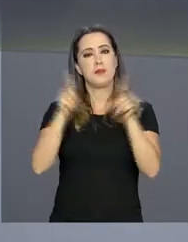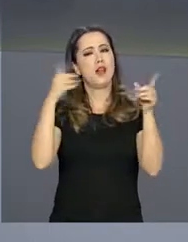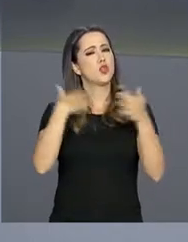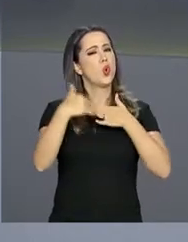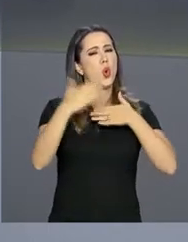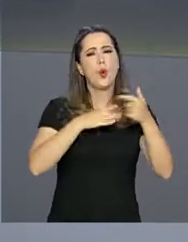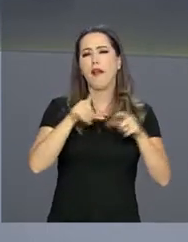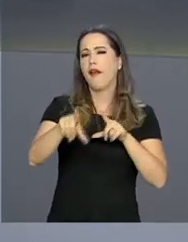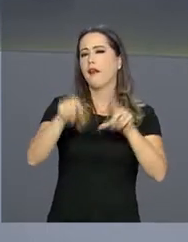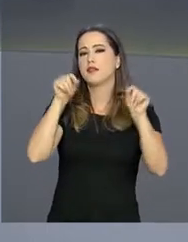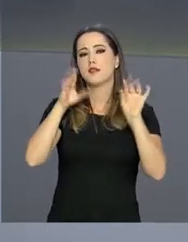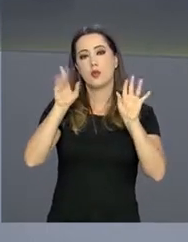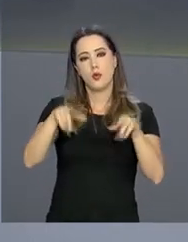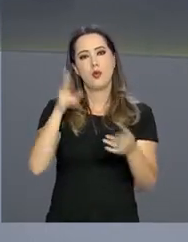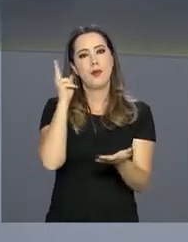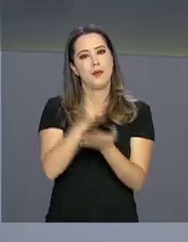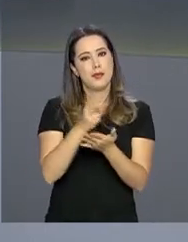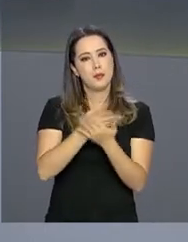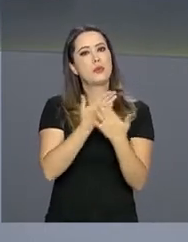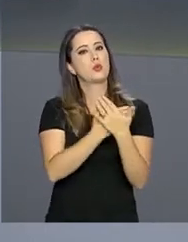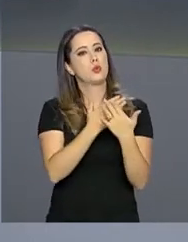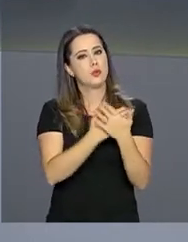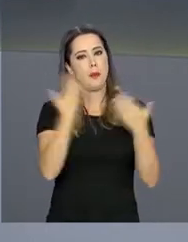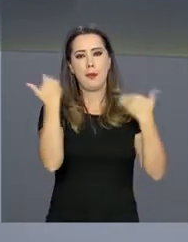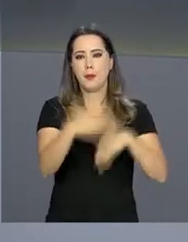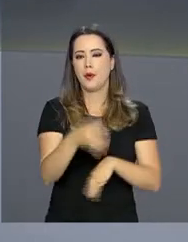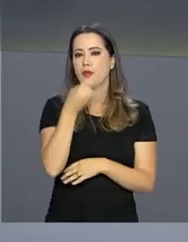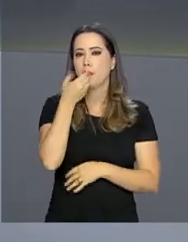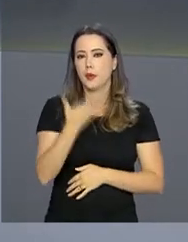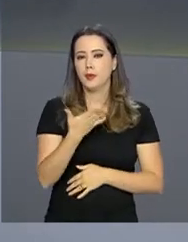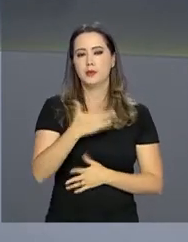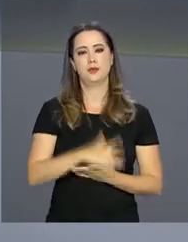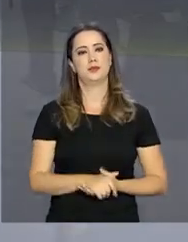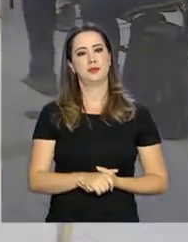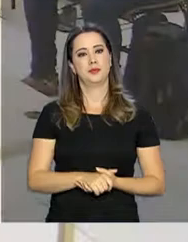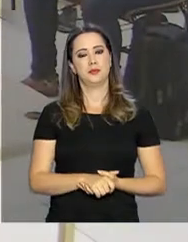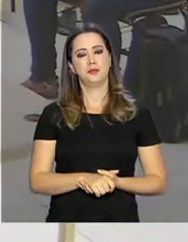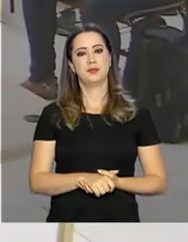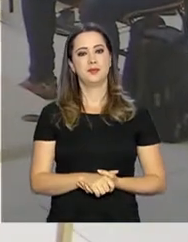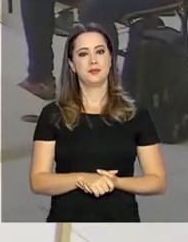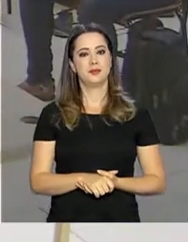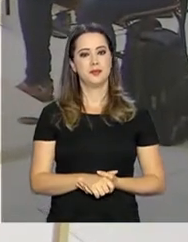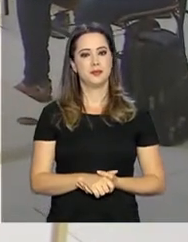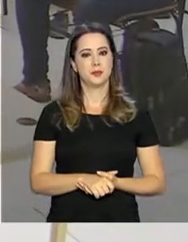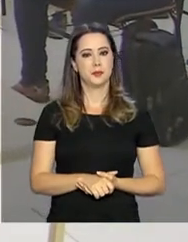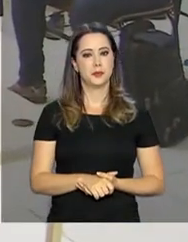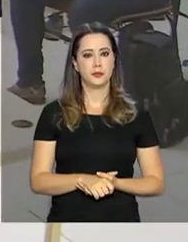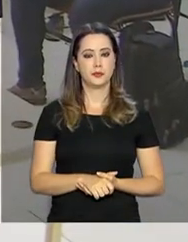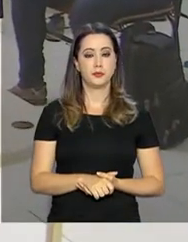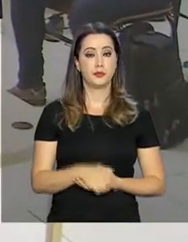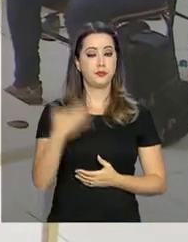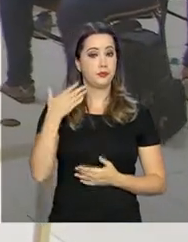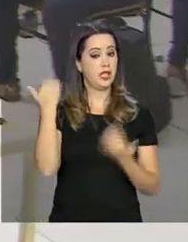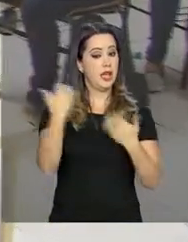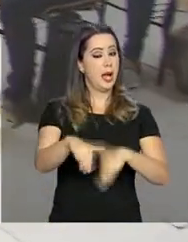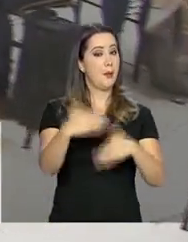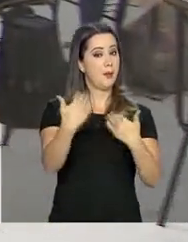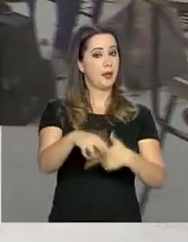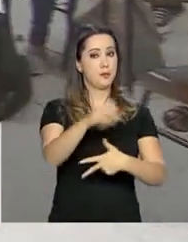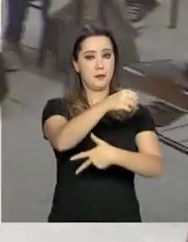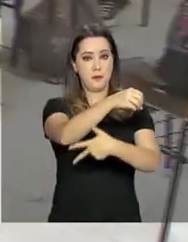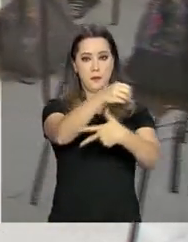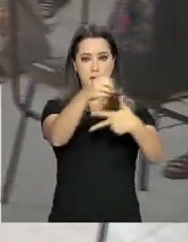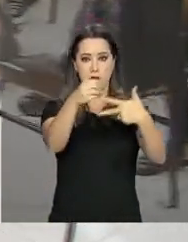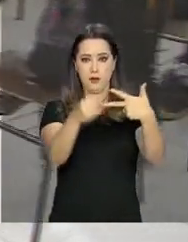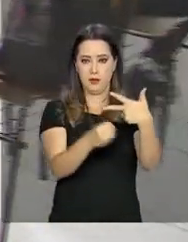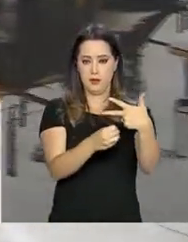a ideia é a mesma: estudar para se dar bem nas provas. Até que ponto a prova do Exame Nacional do